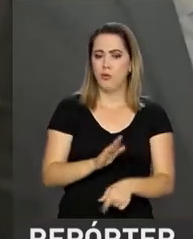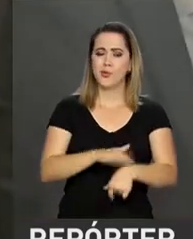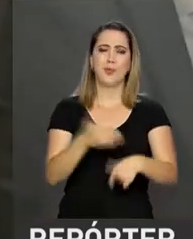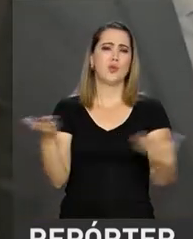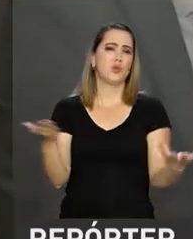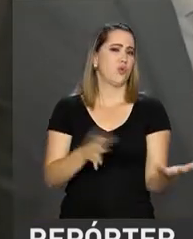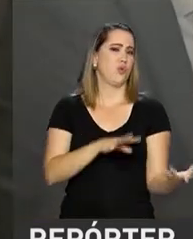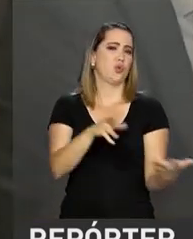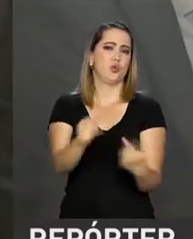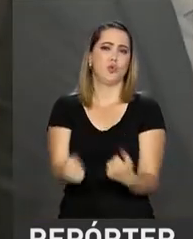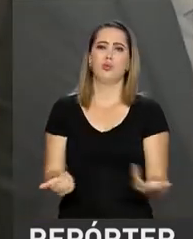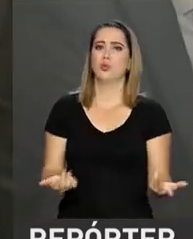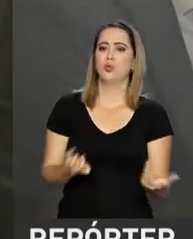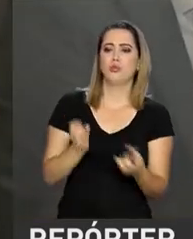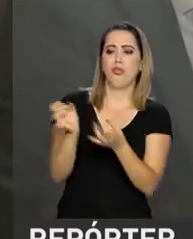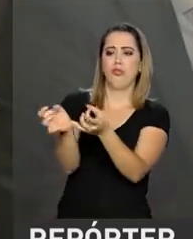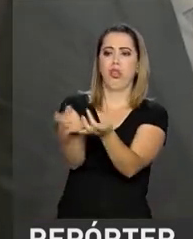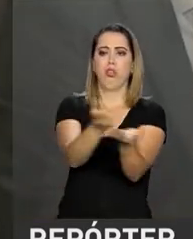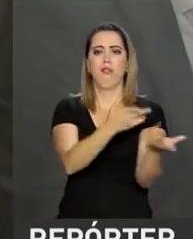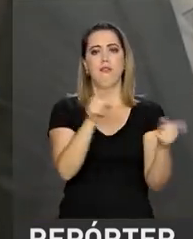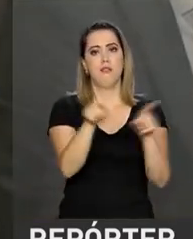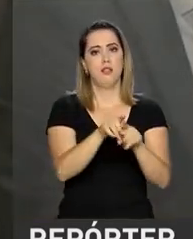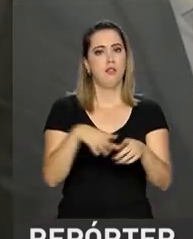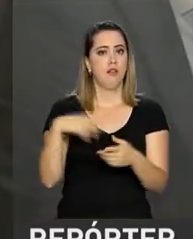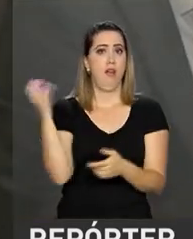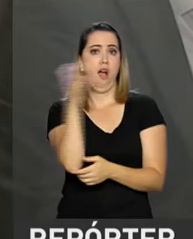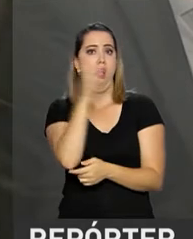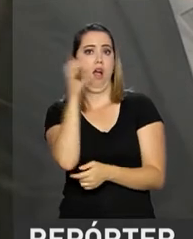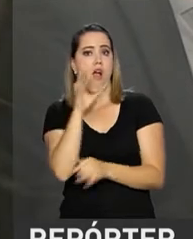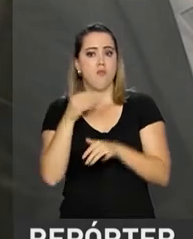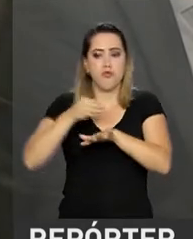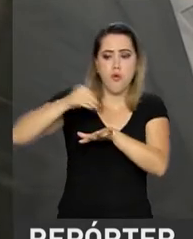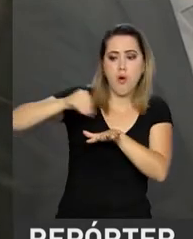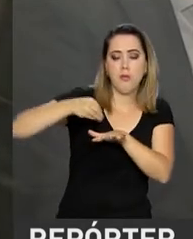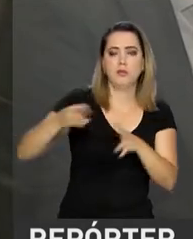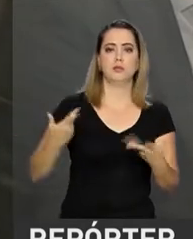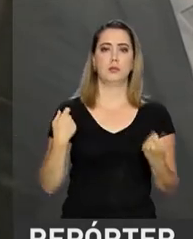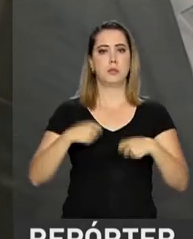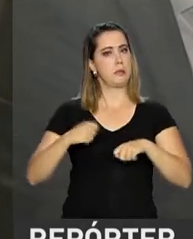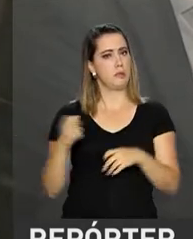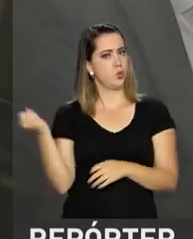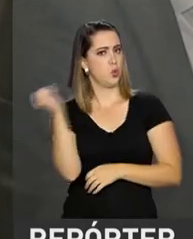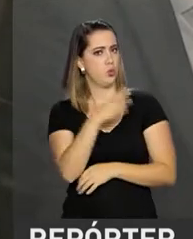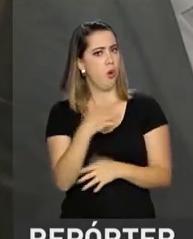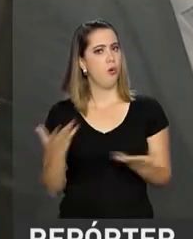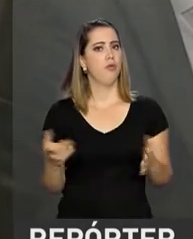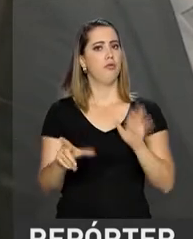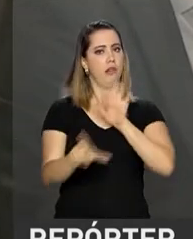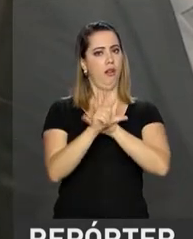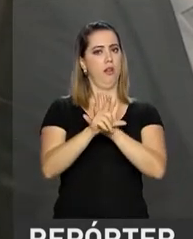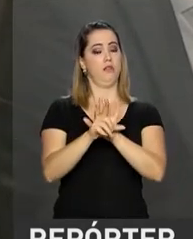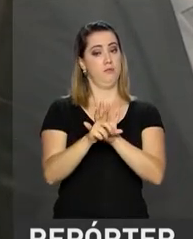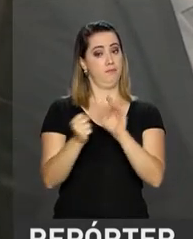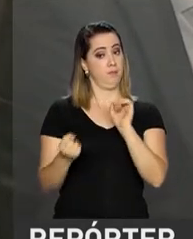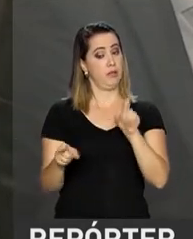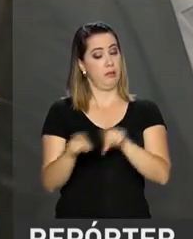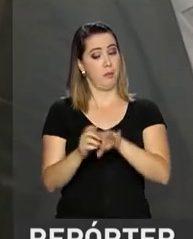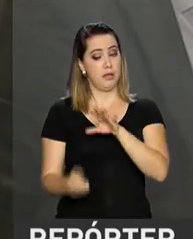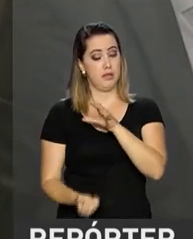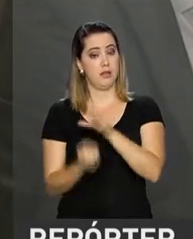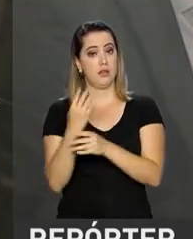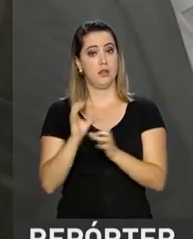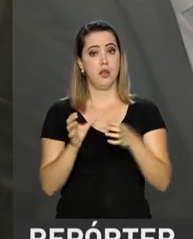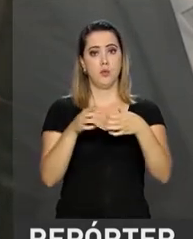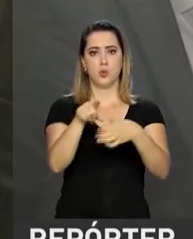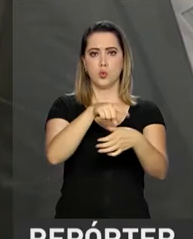preço de commodity é da velocidade da informação atualizamos em 22 pontos o nosso código e criamos a agência nacional